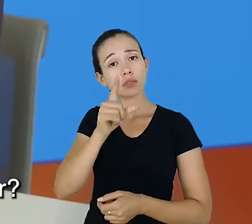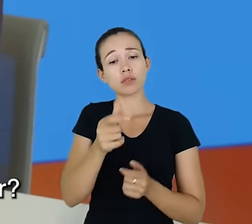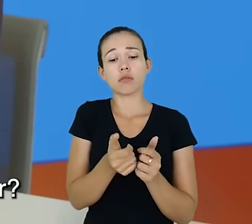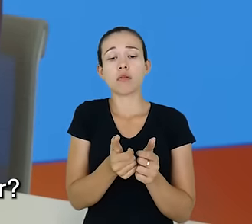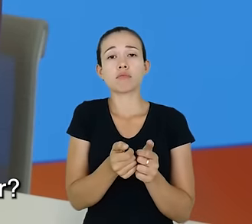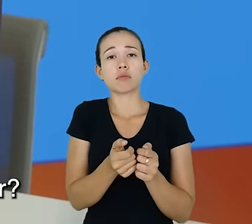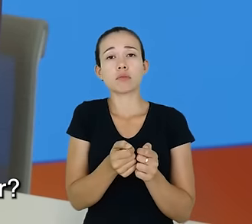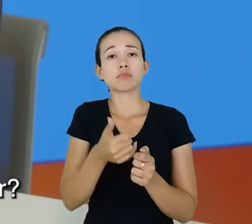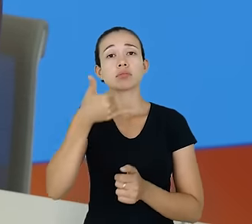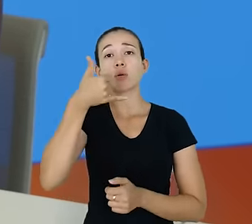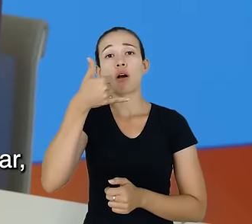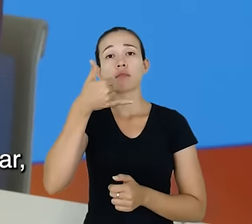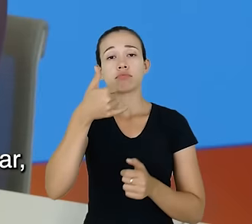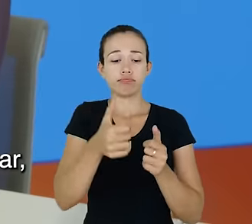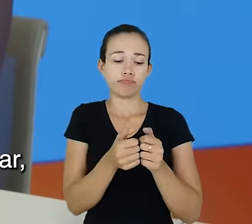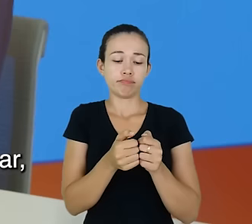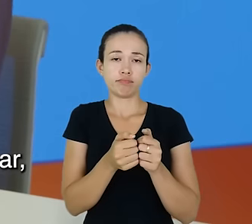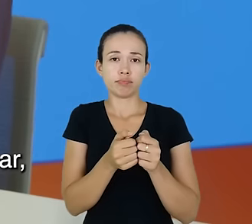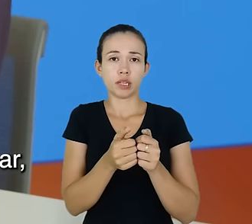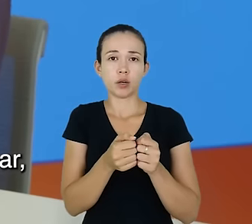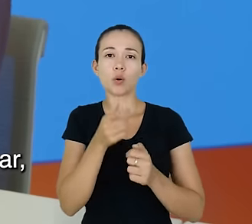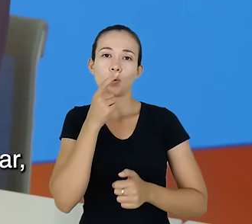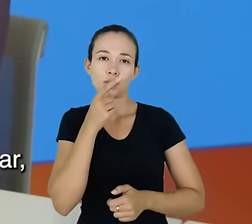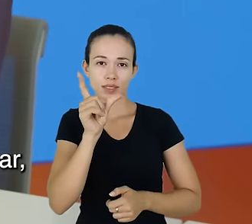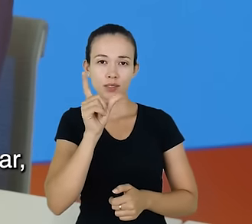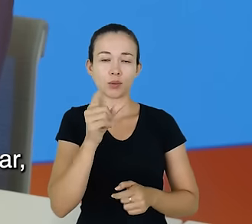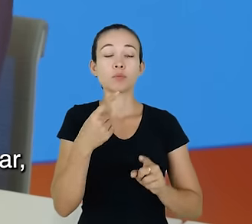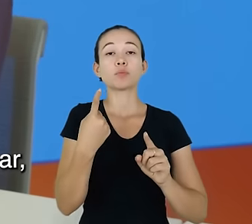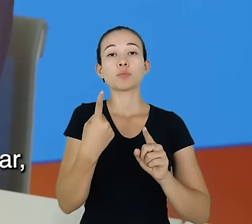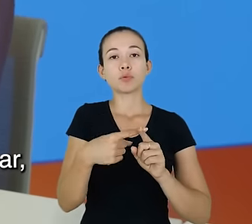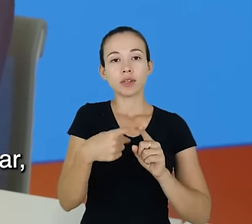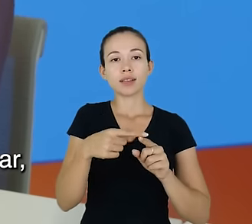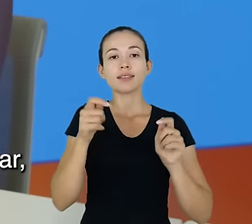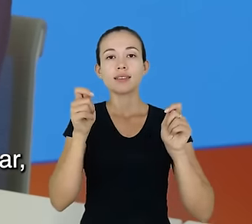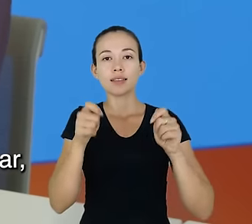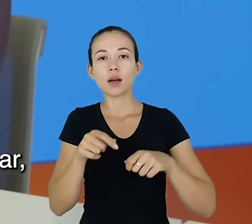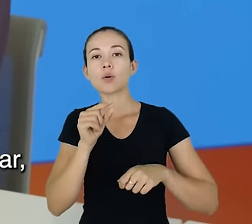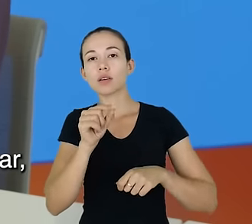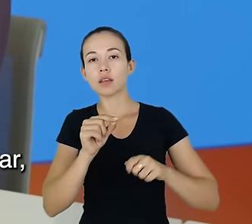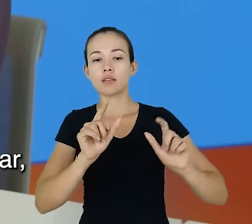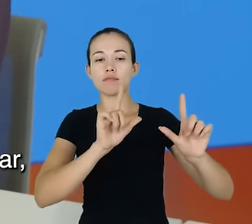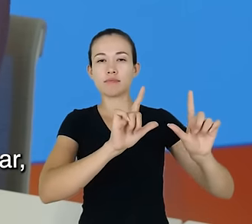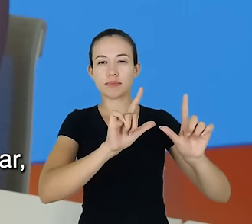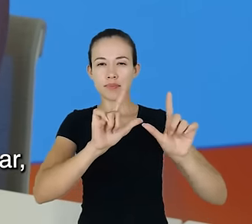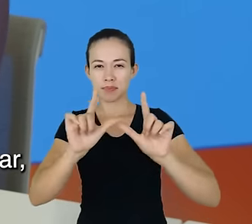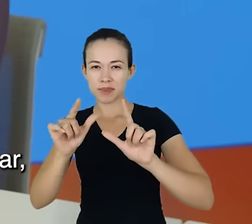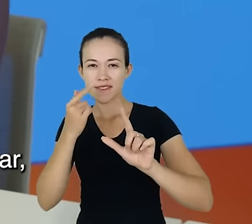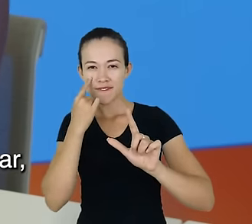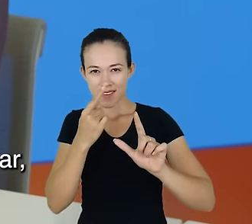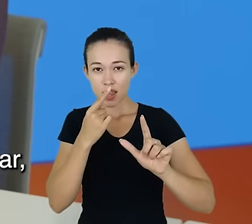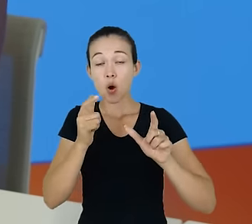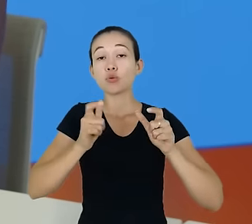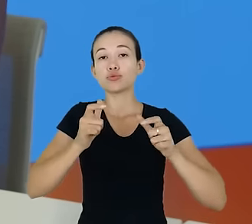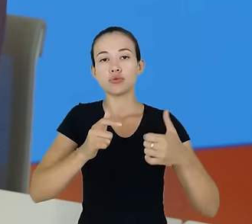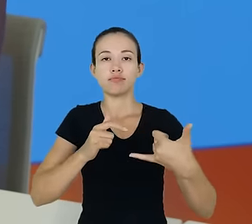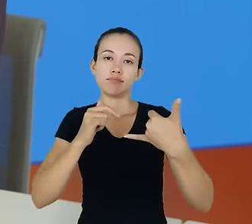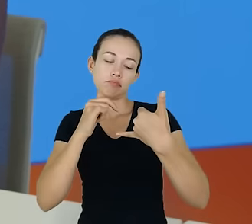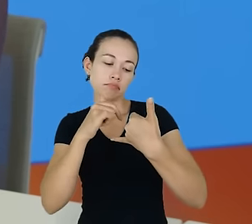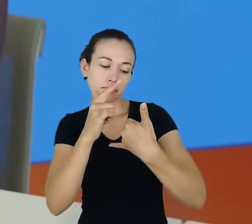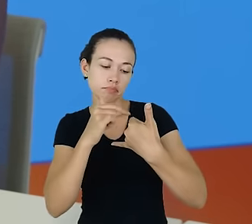que que eu consigo emitir pelo celular basta que né meu celular consiga acessar consiga ver as telas pelo aparelho né